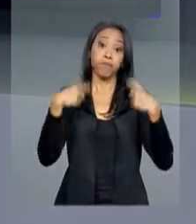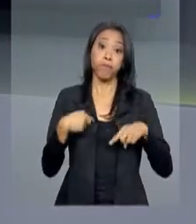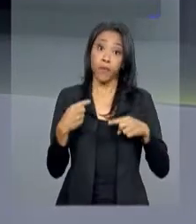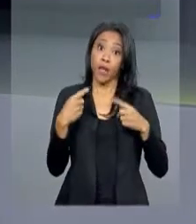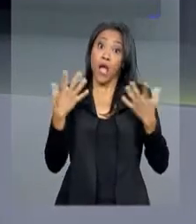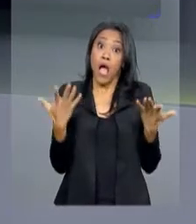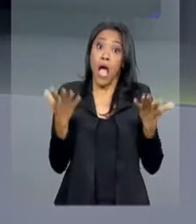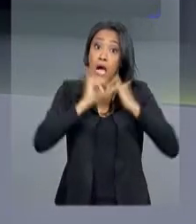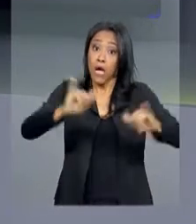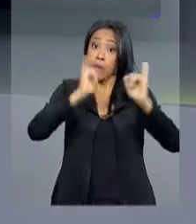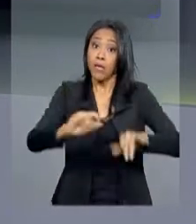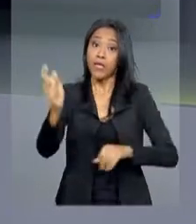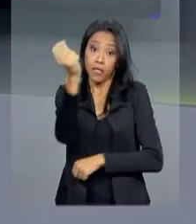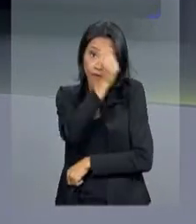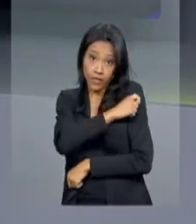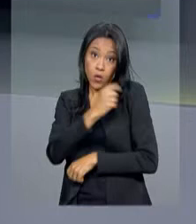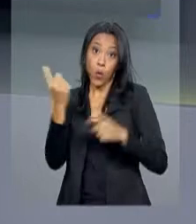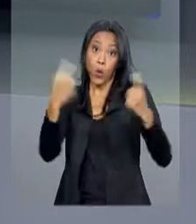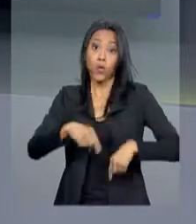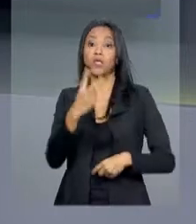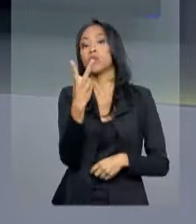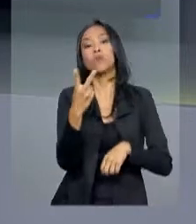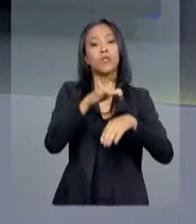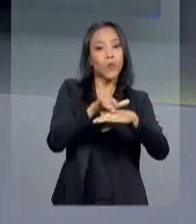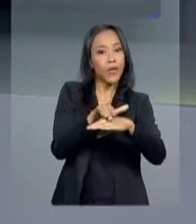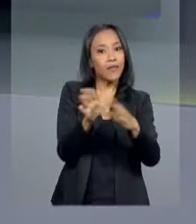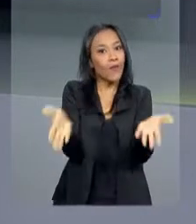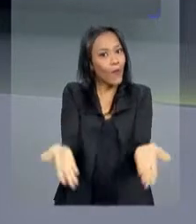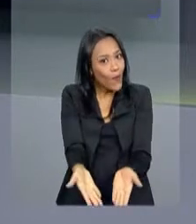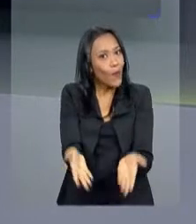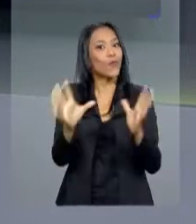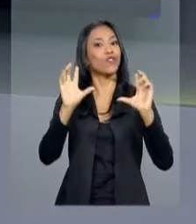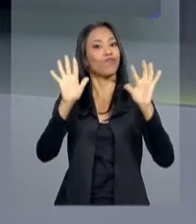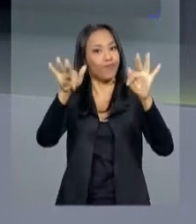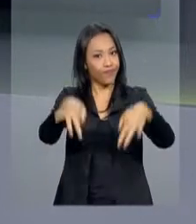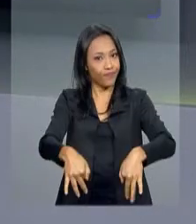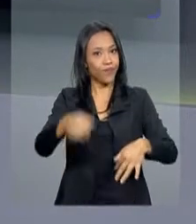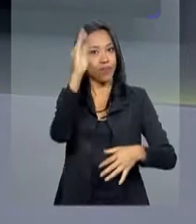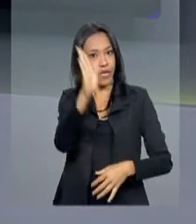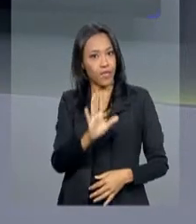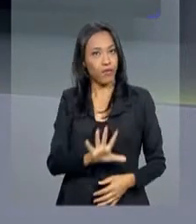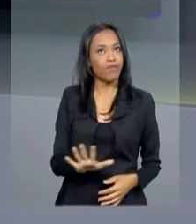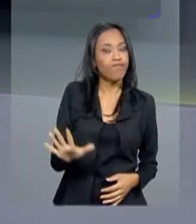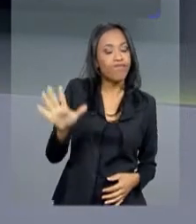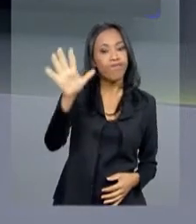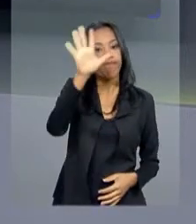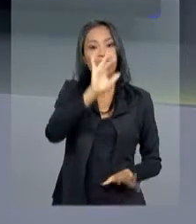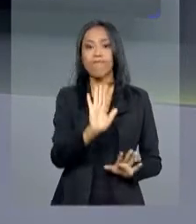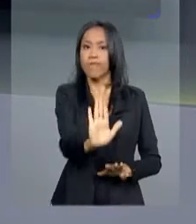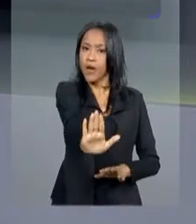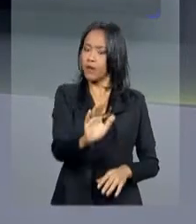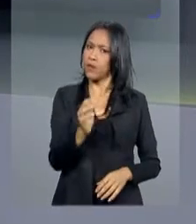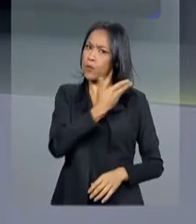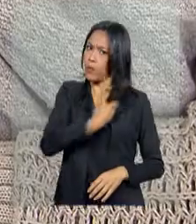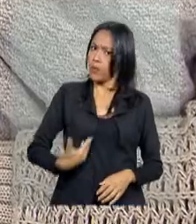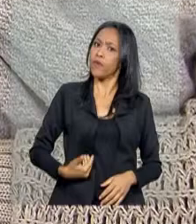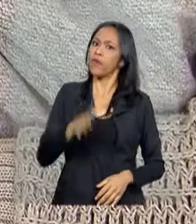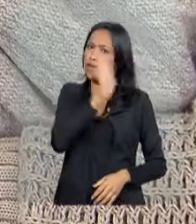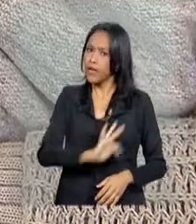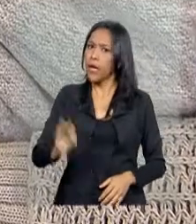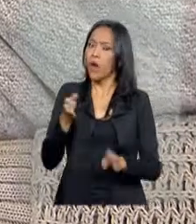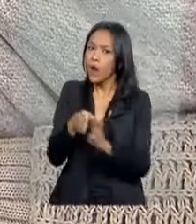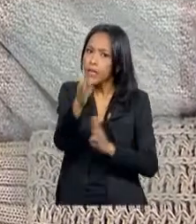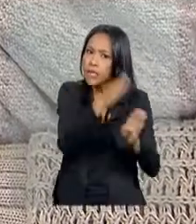campanha de vacinação o trabalho elite o sarampo termina hoje em todo o brasil mas o governo federal orienta que estados e municípios